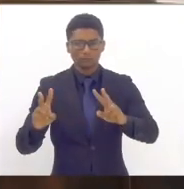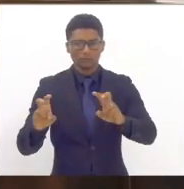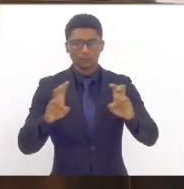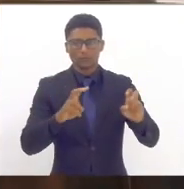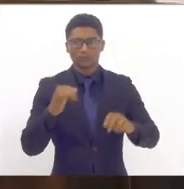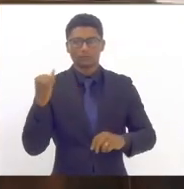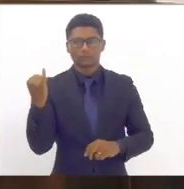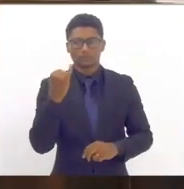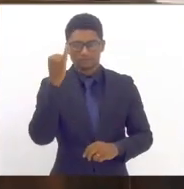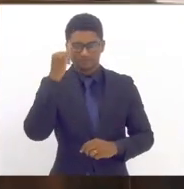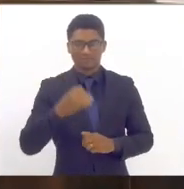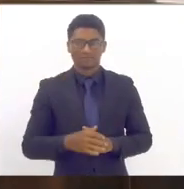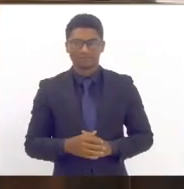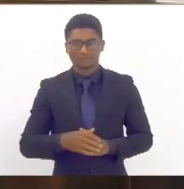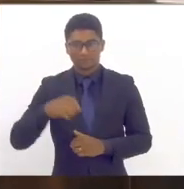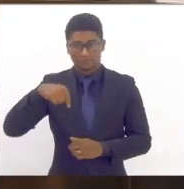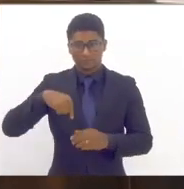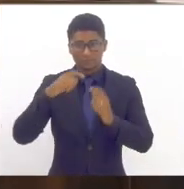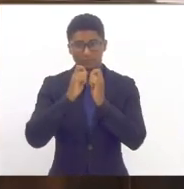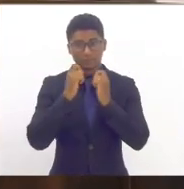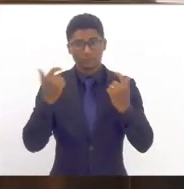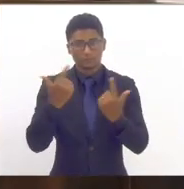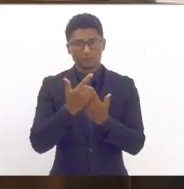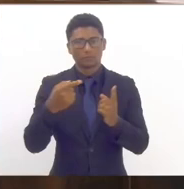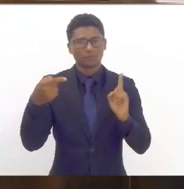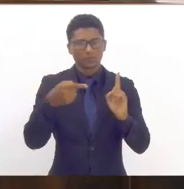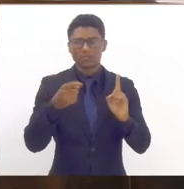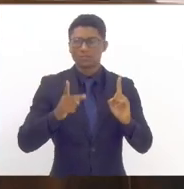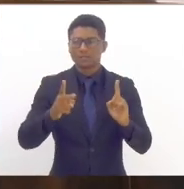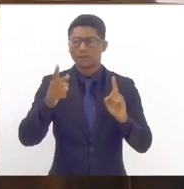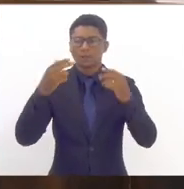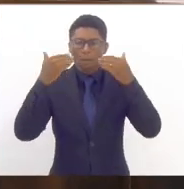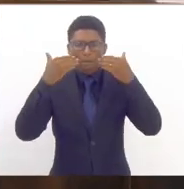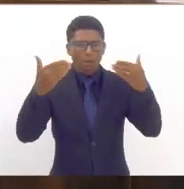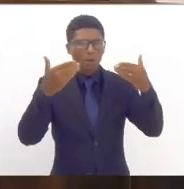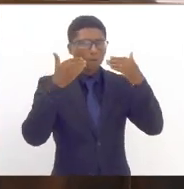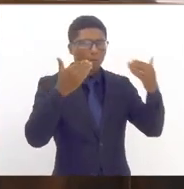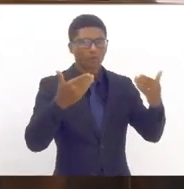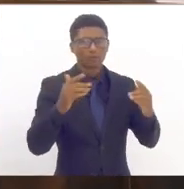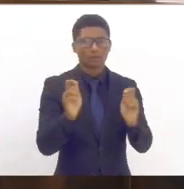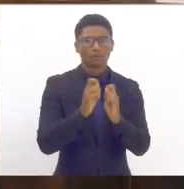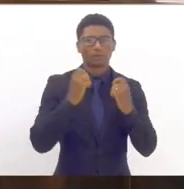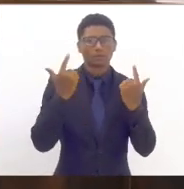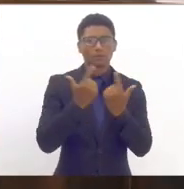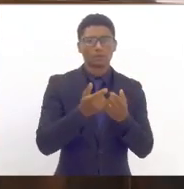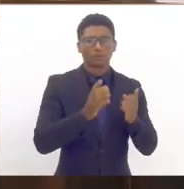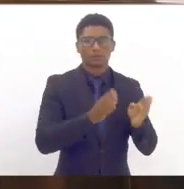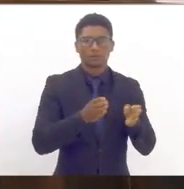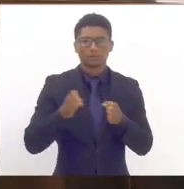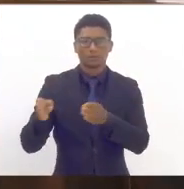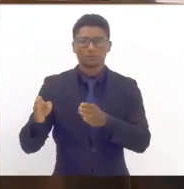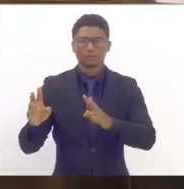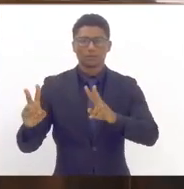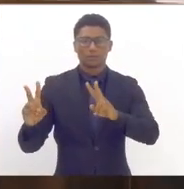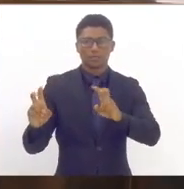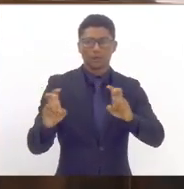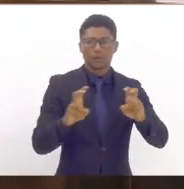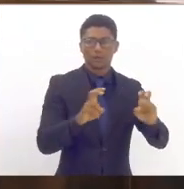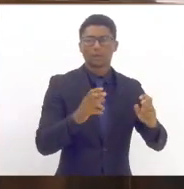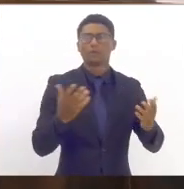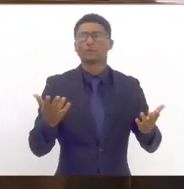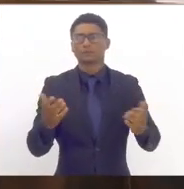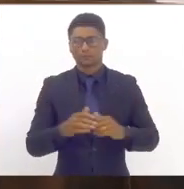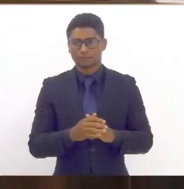importantes votados aqui na Alerj. Entendeu rapidamente o funcionamento da casa e, por isso, traduz os assuntos mais